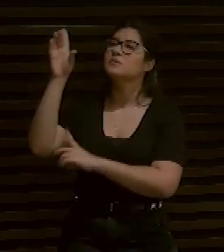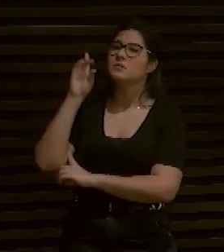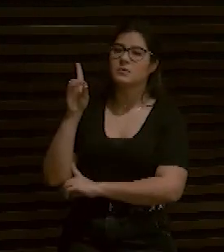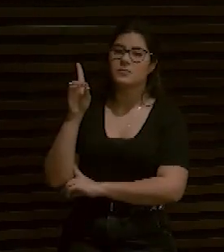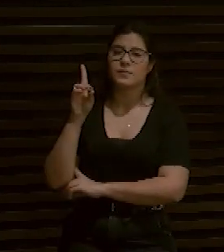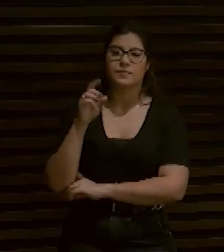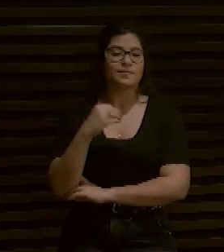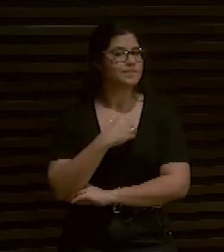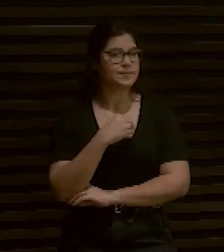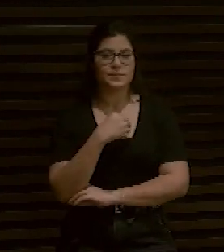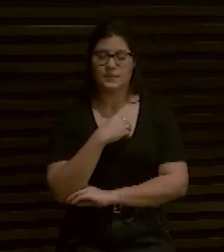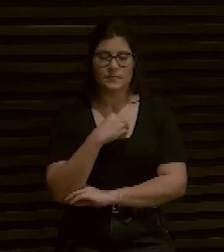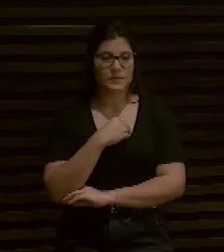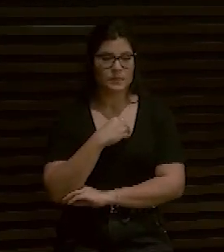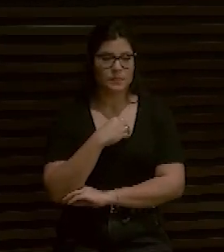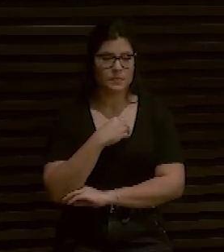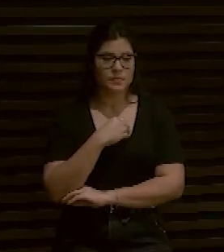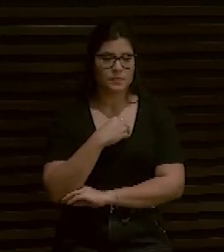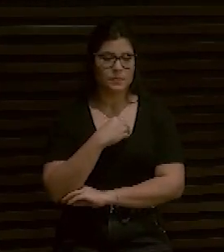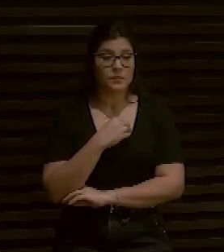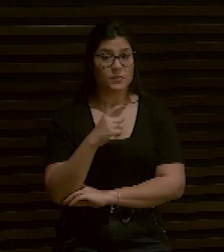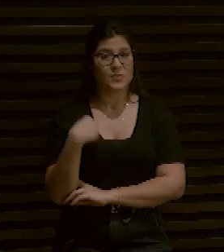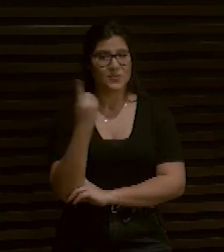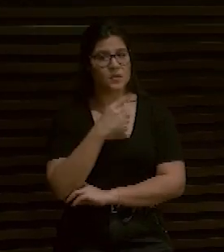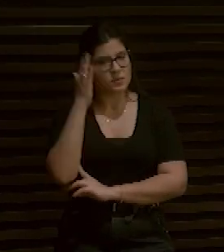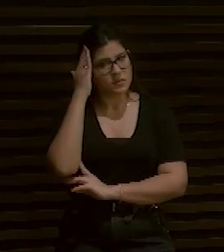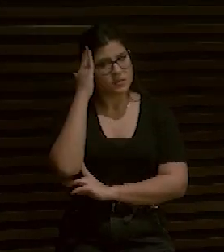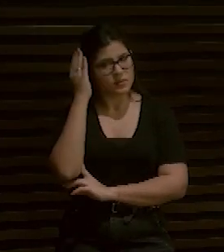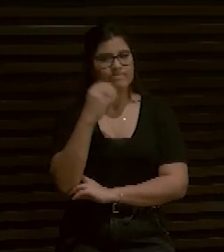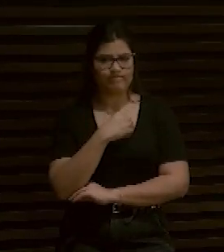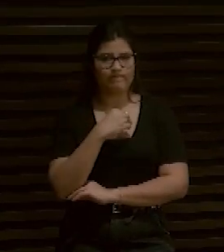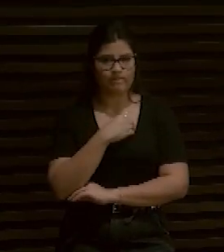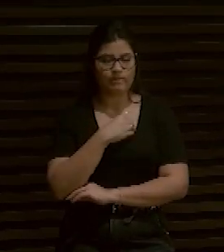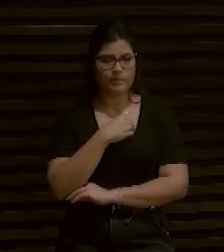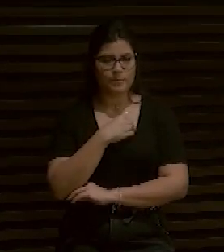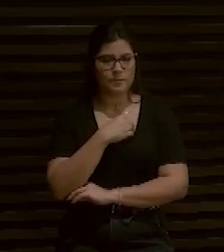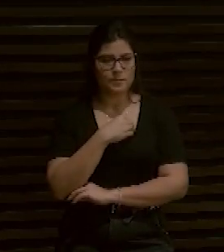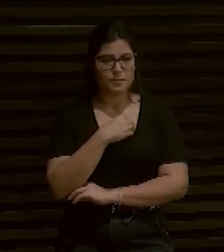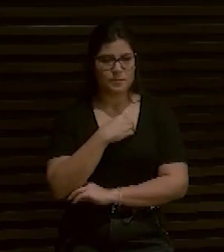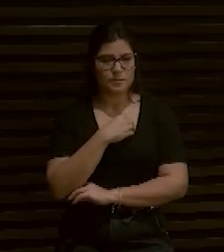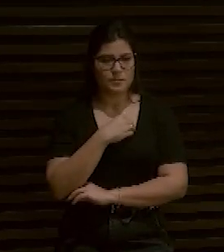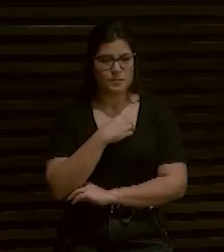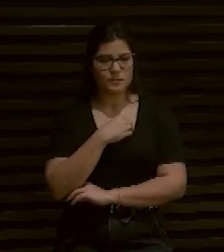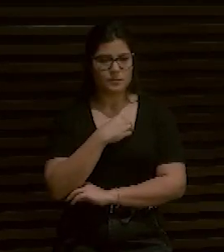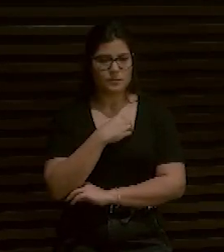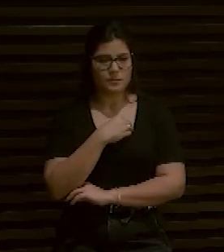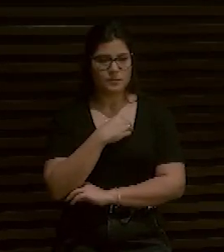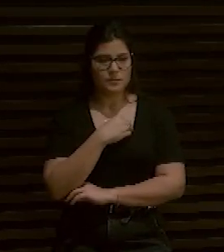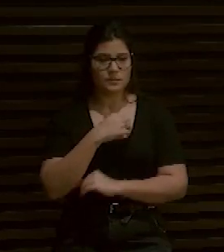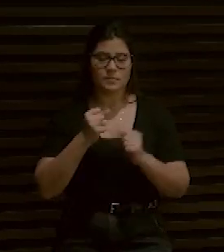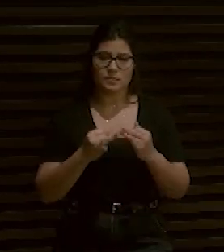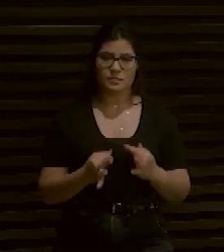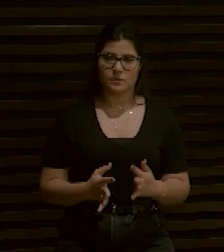não peque. Todavia, nós sabemos que eventualmente cairemos. E nós vamos discorrer acerca disso ao longo